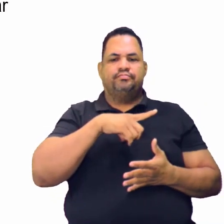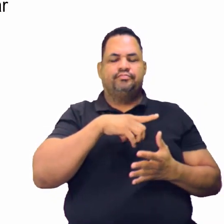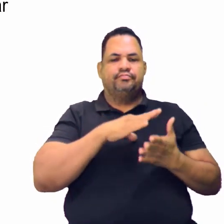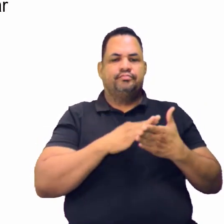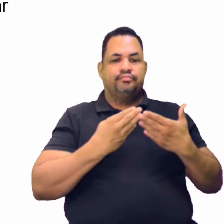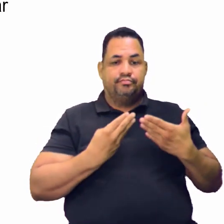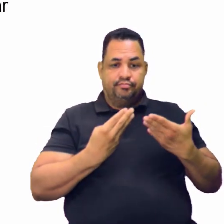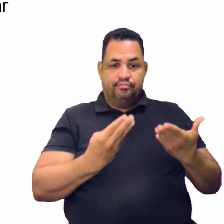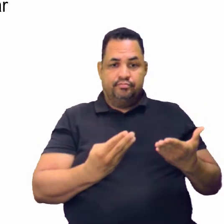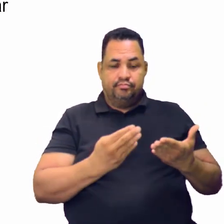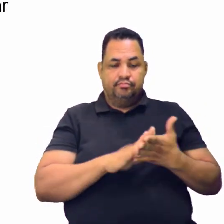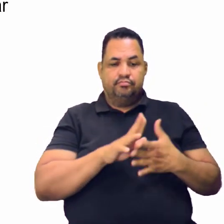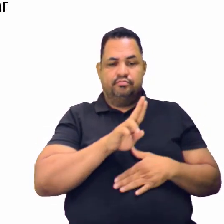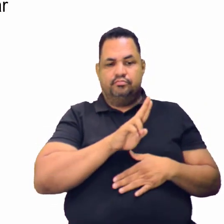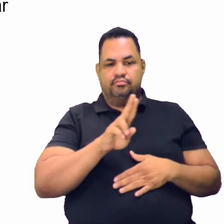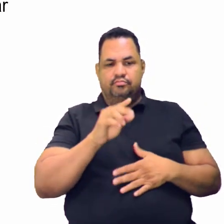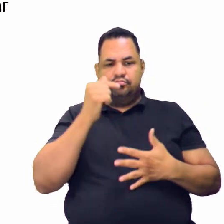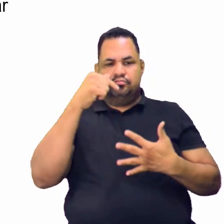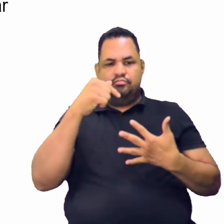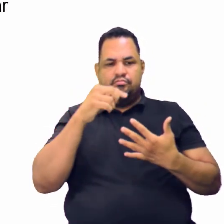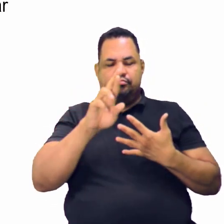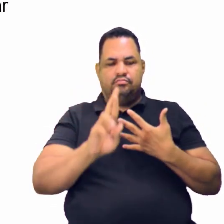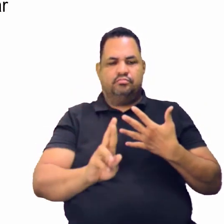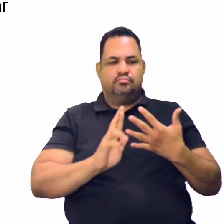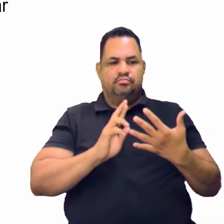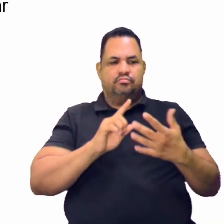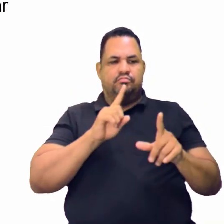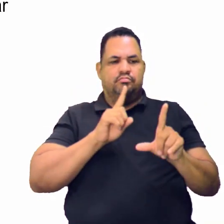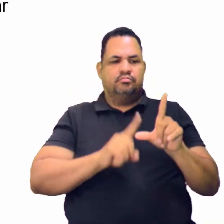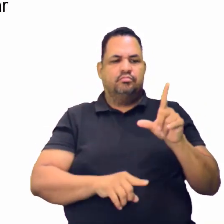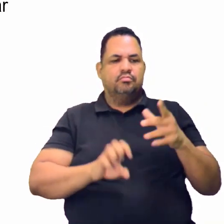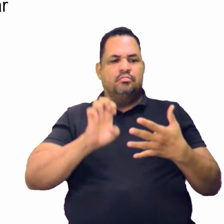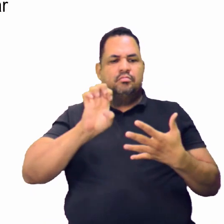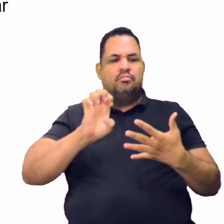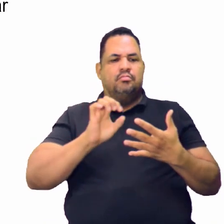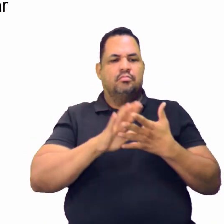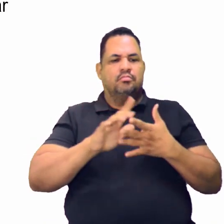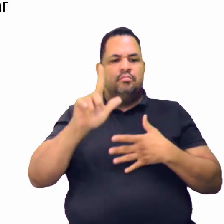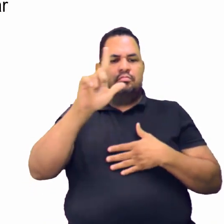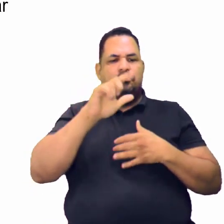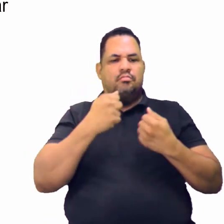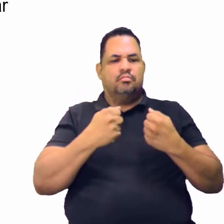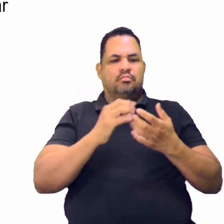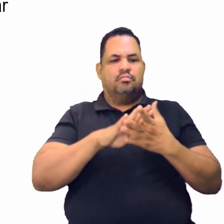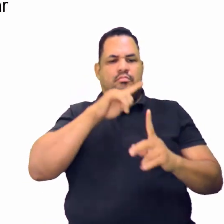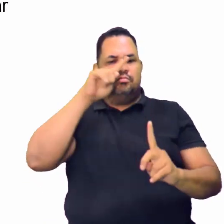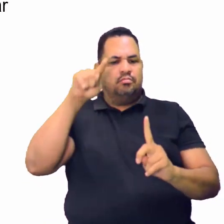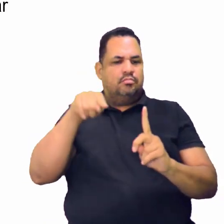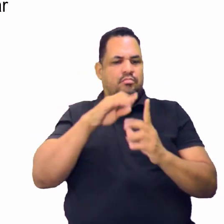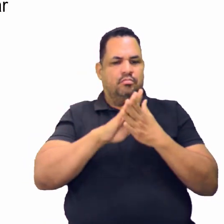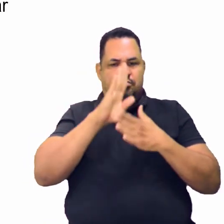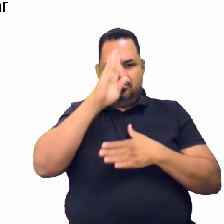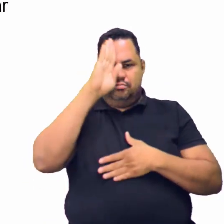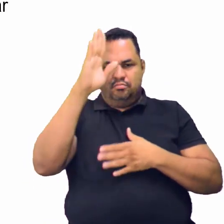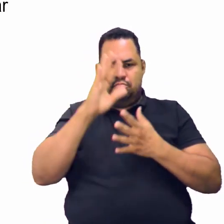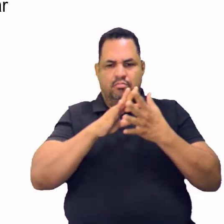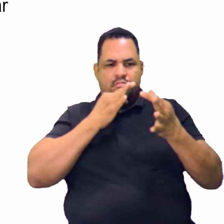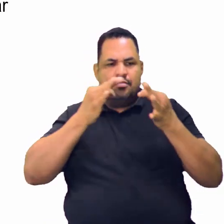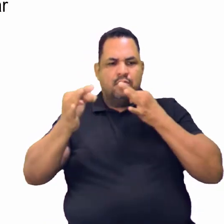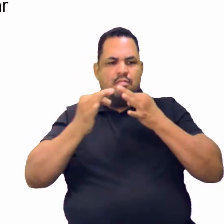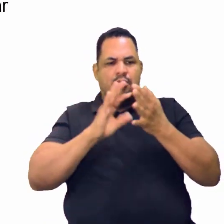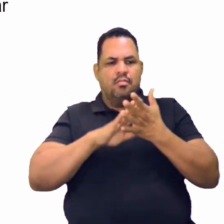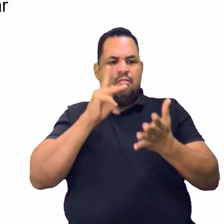para vocês o nosso gabarito, né? Que é a letra E, né? A literatura pode ter um papel fundamental, o